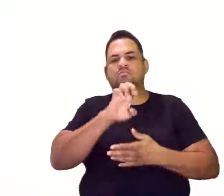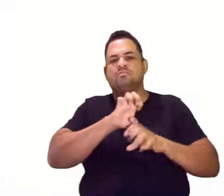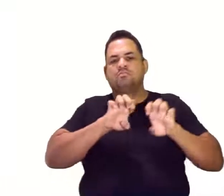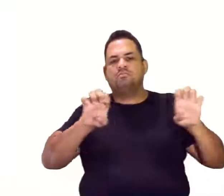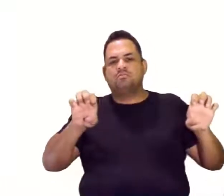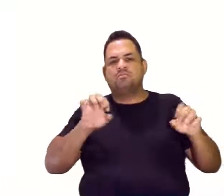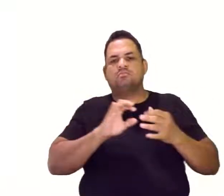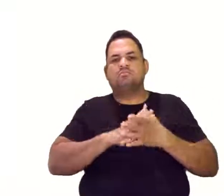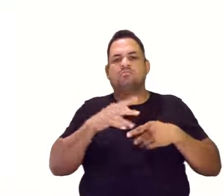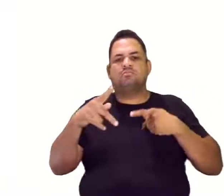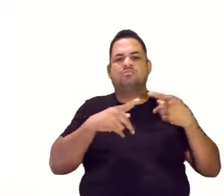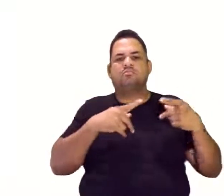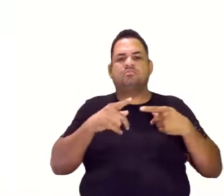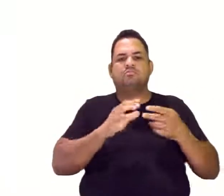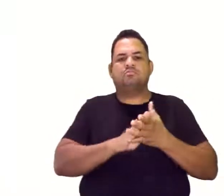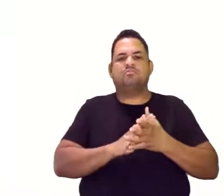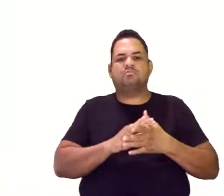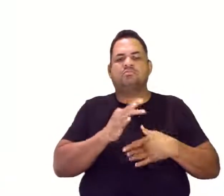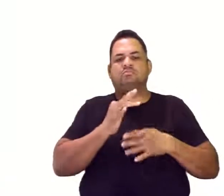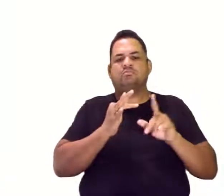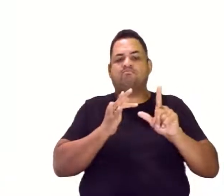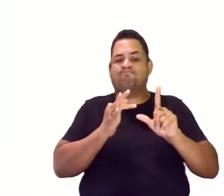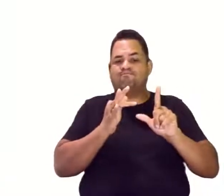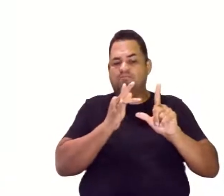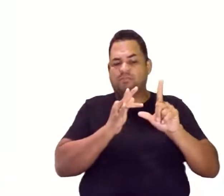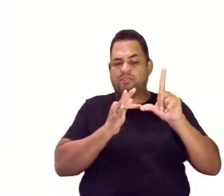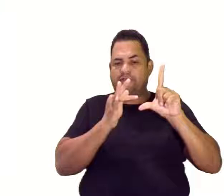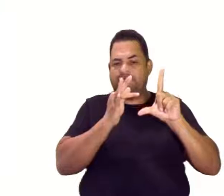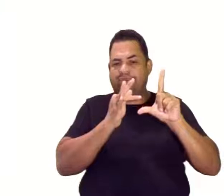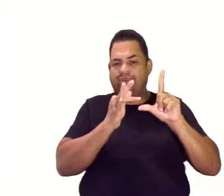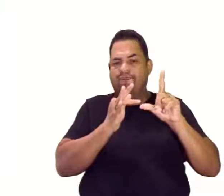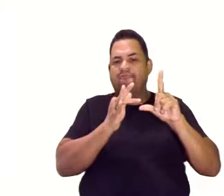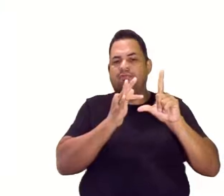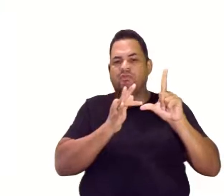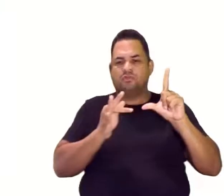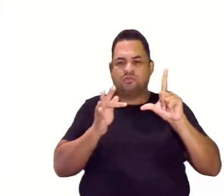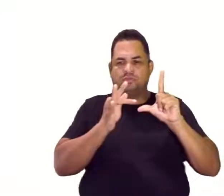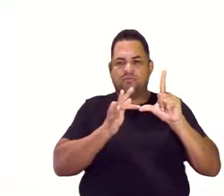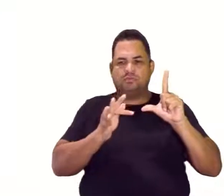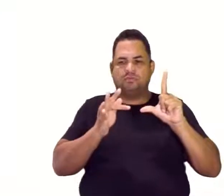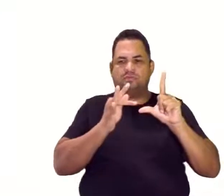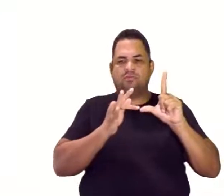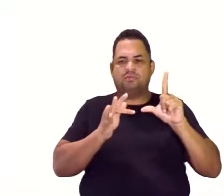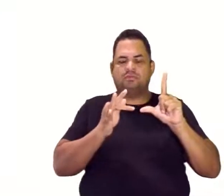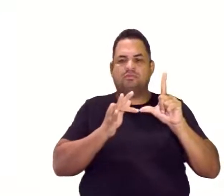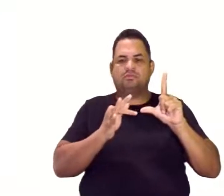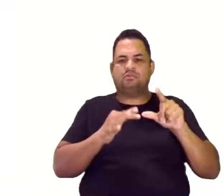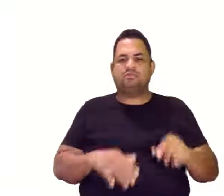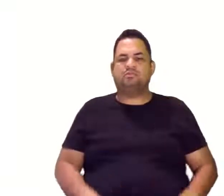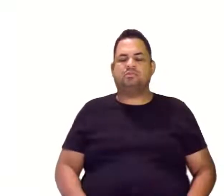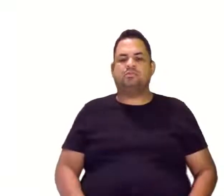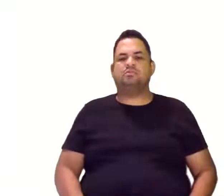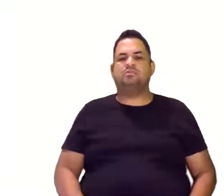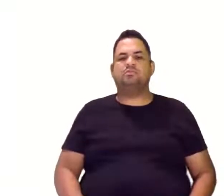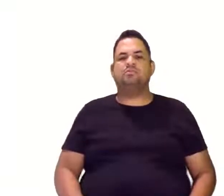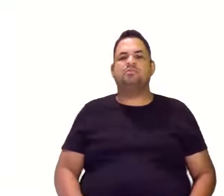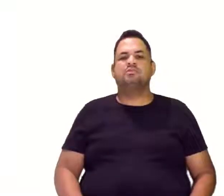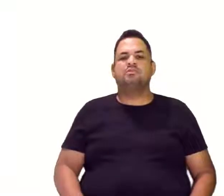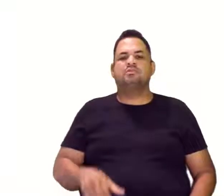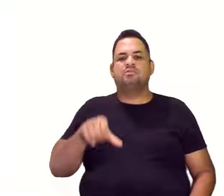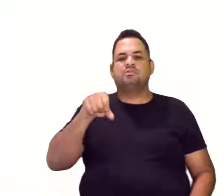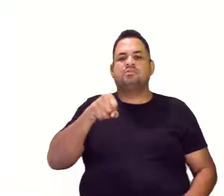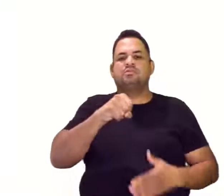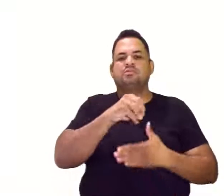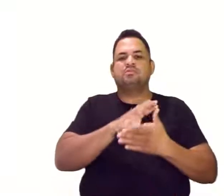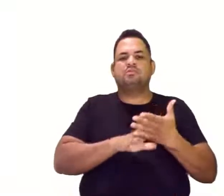equações, plano cartesiano e funções, né? Que é onde a gente está, né? Função também do primeiro. Isso. 9